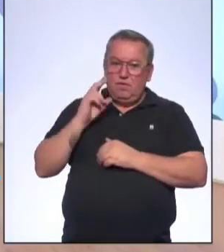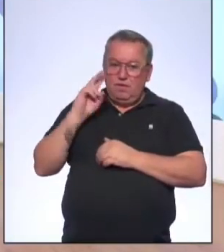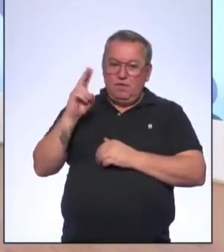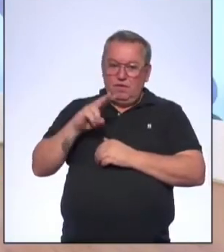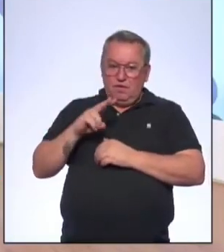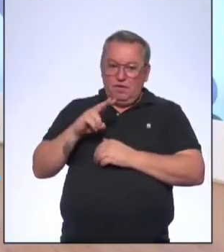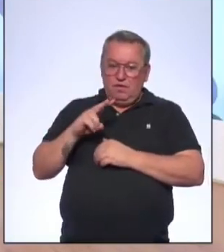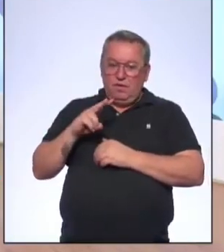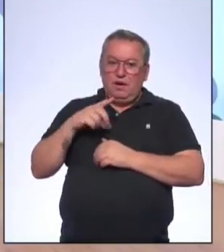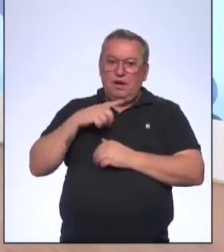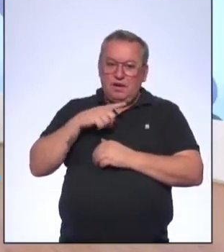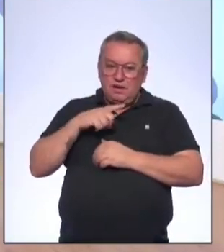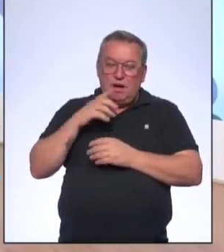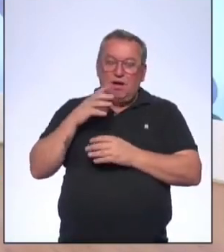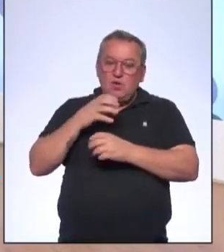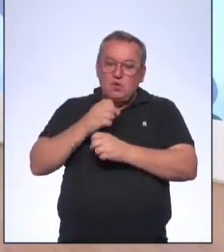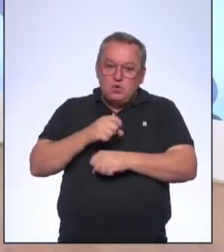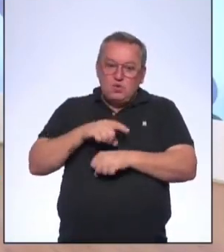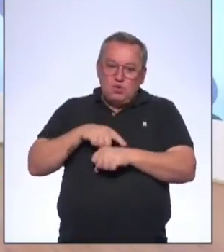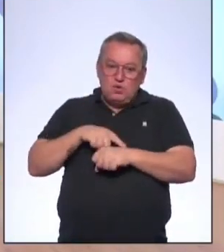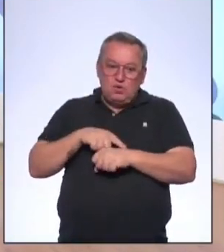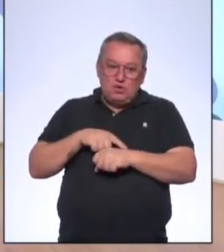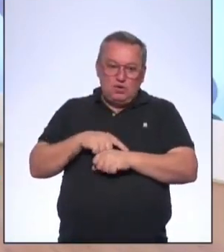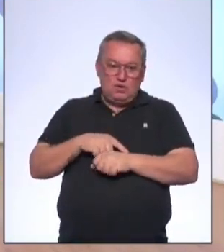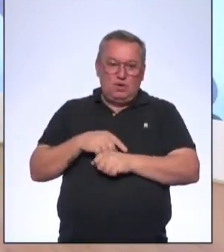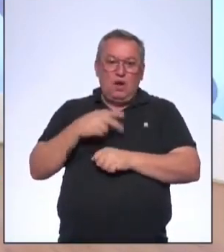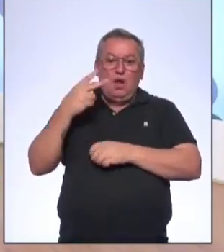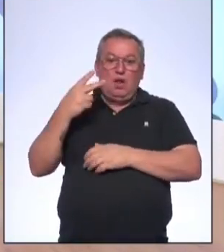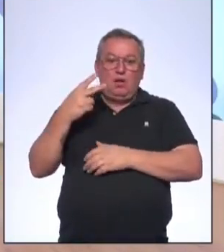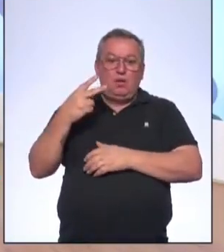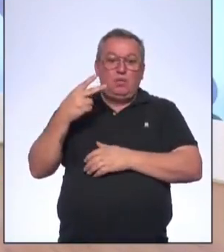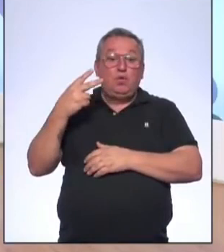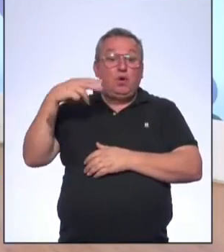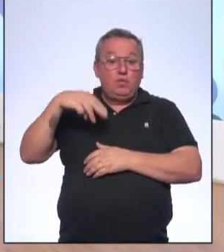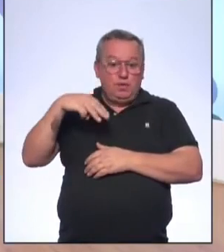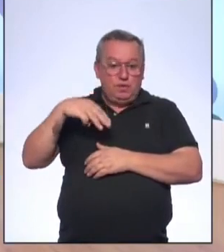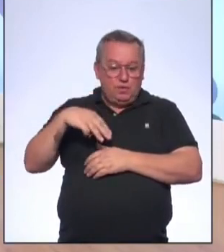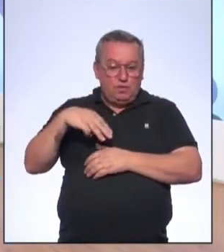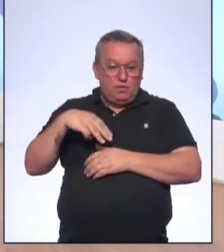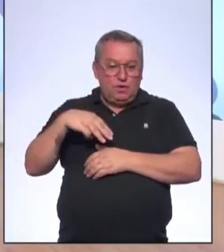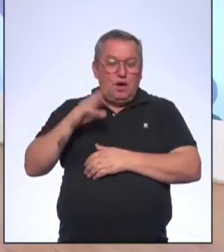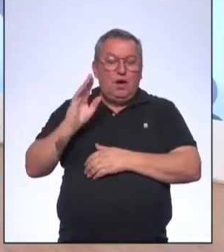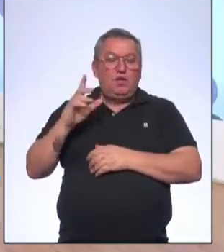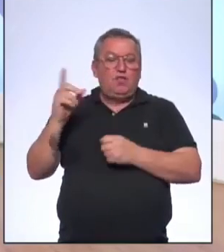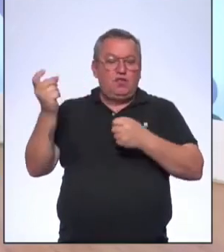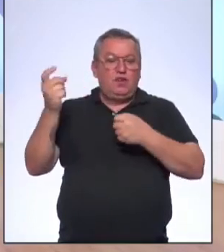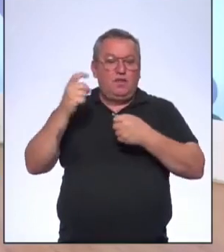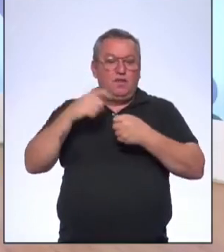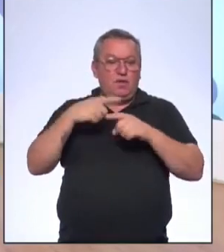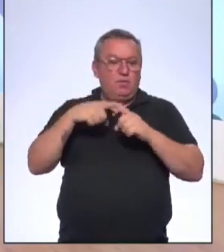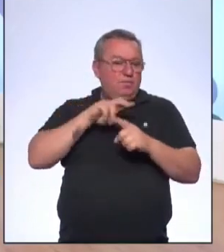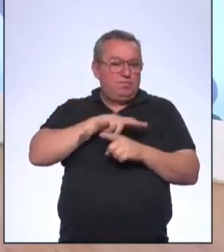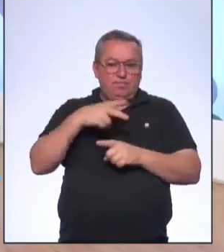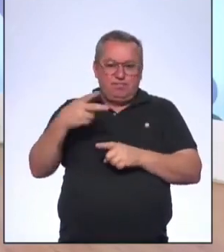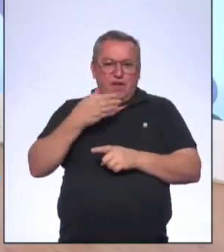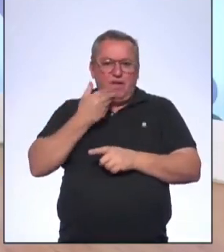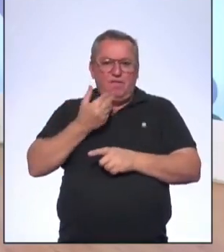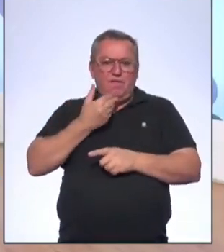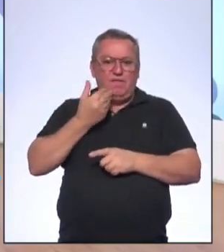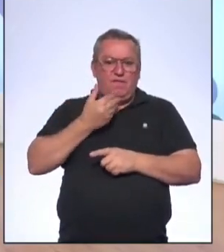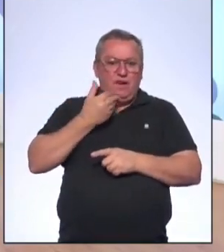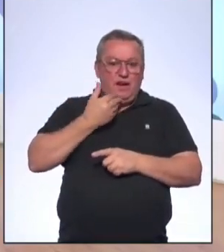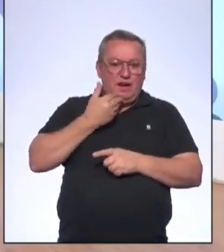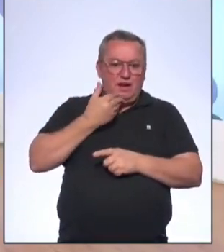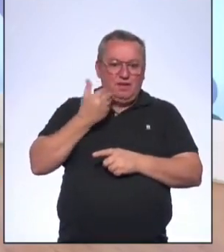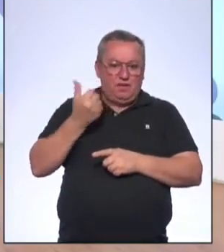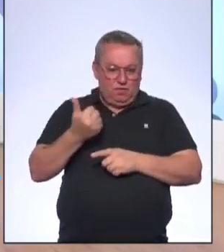né? O Osmar, ele tá dificultando para vocês. 1 minutinho? Não, vamos lá. 2 minutinhos pelo menos, porque como não tem transformação, agora fica